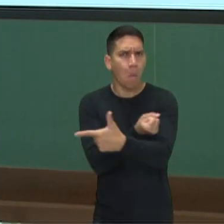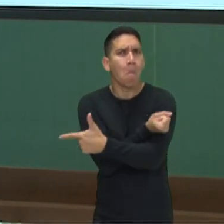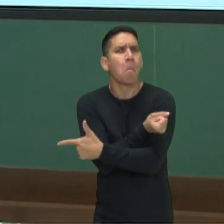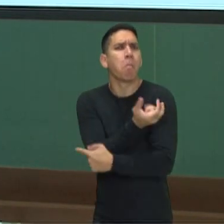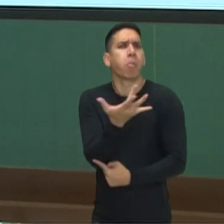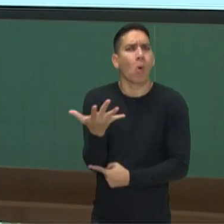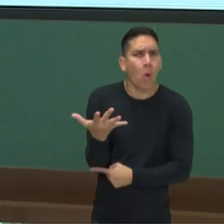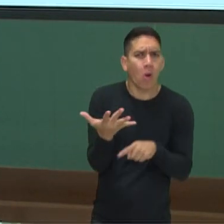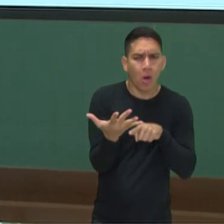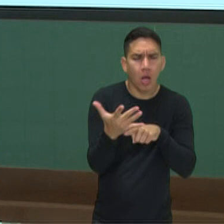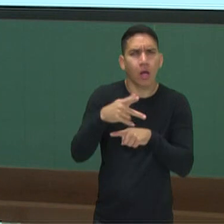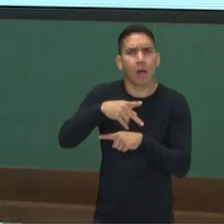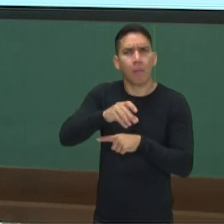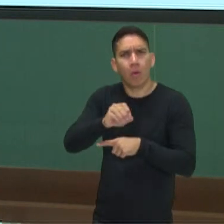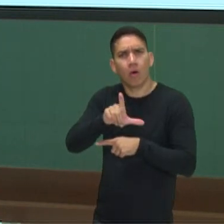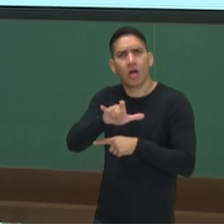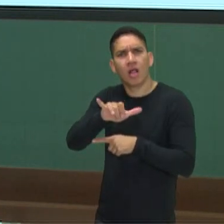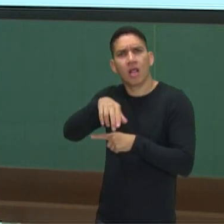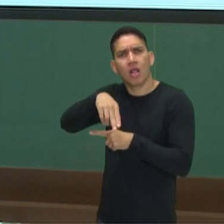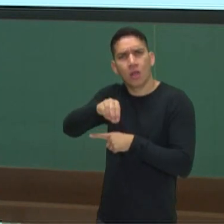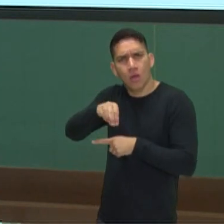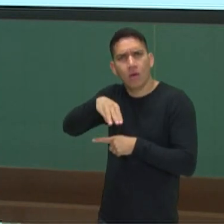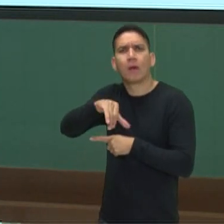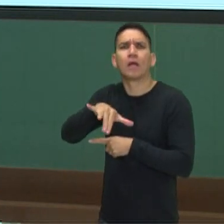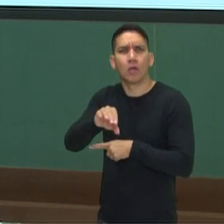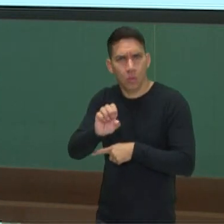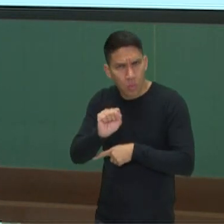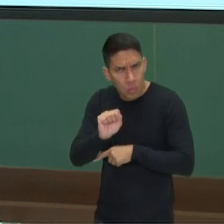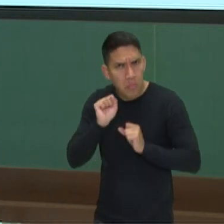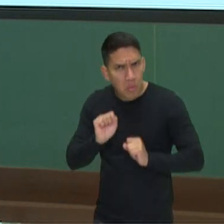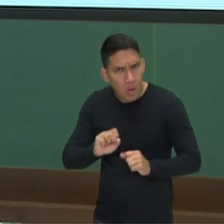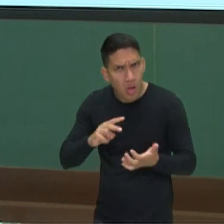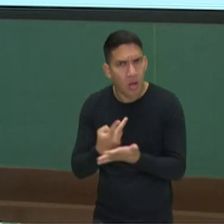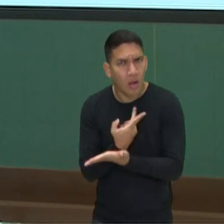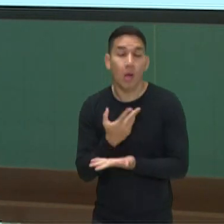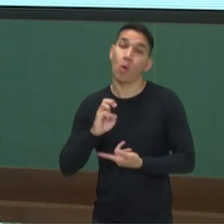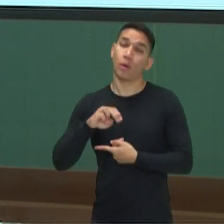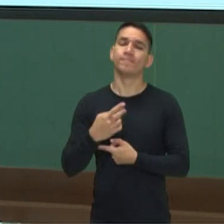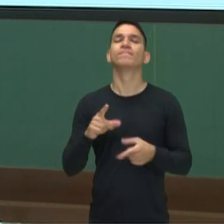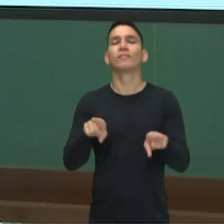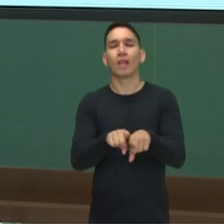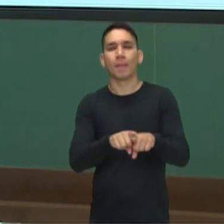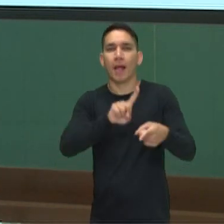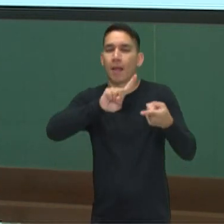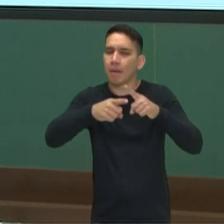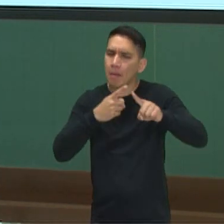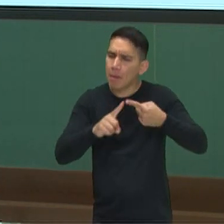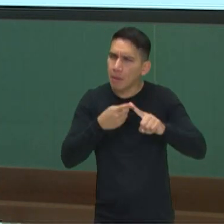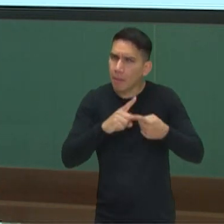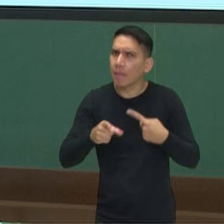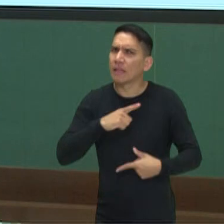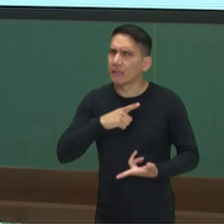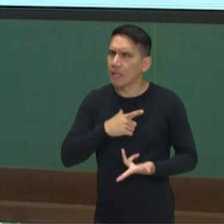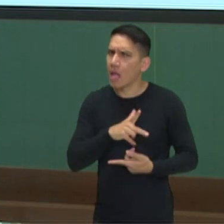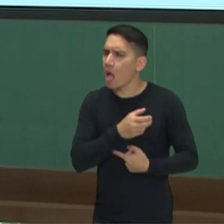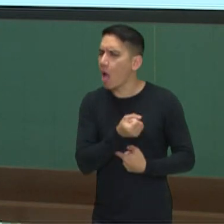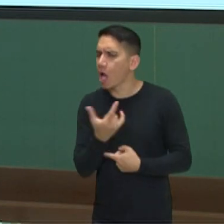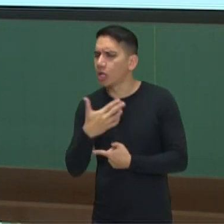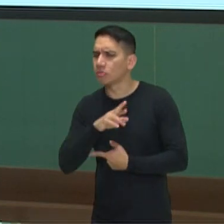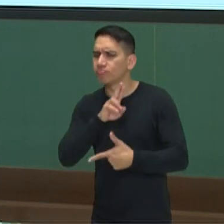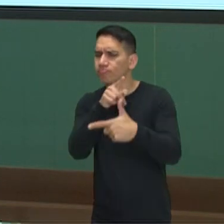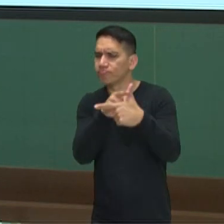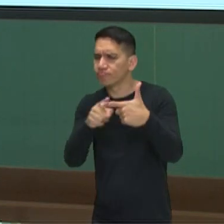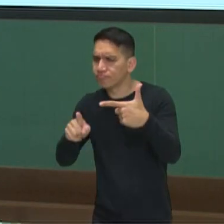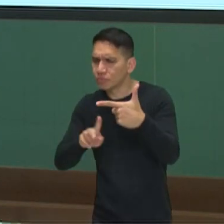que dentro da álgebra eu terei divisões que serão exatas e divisões que não serão exatas? Né? É